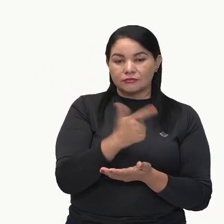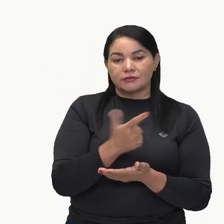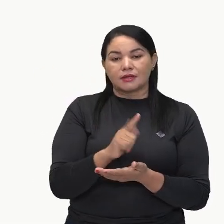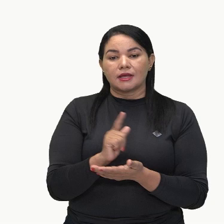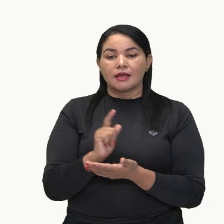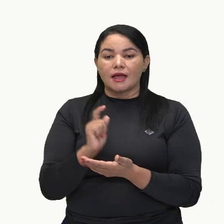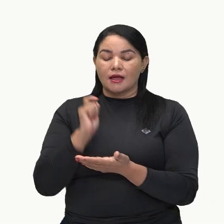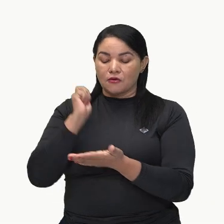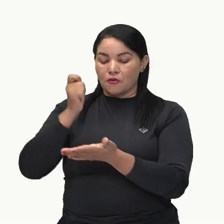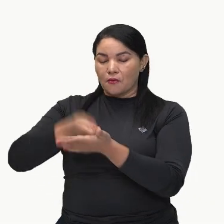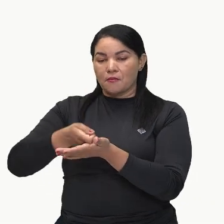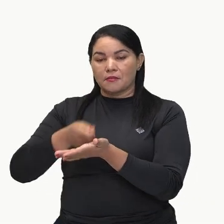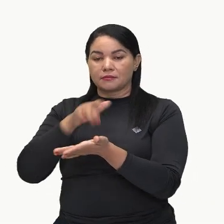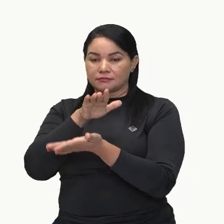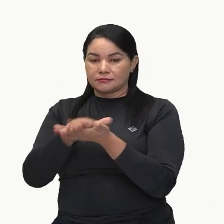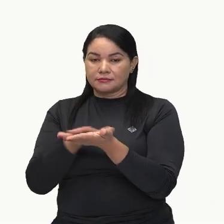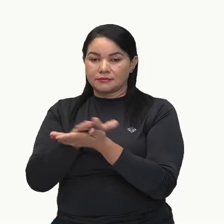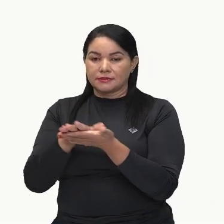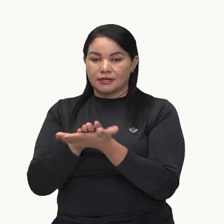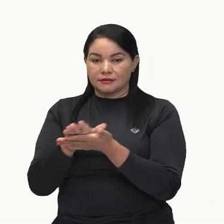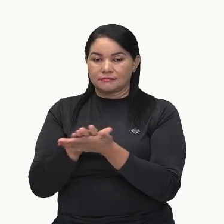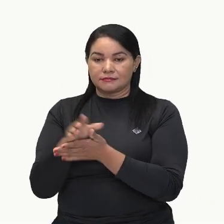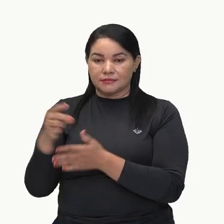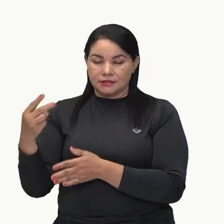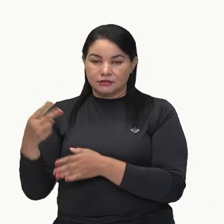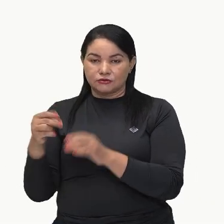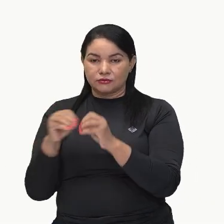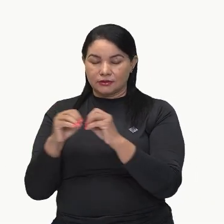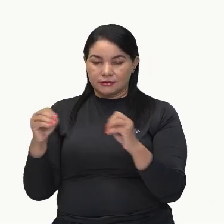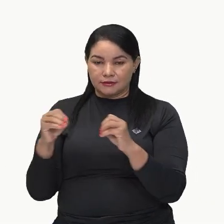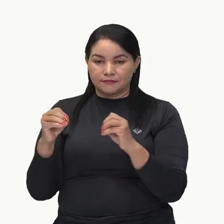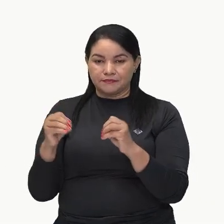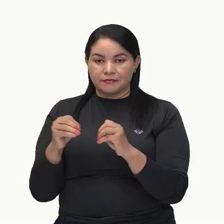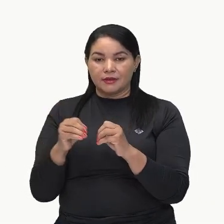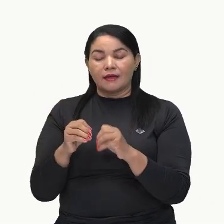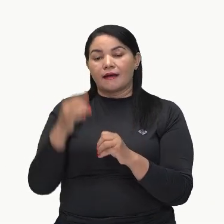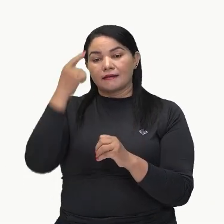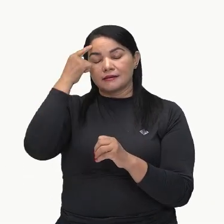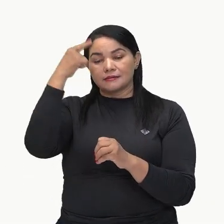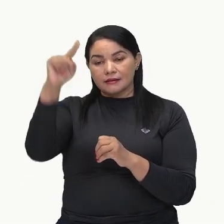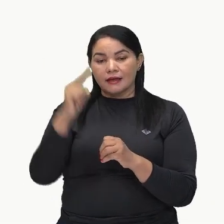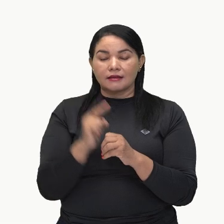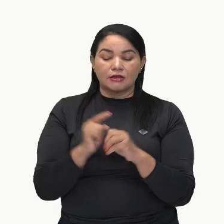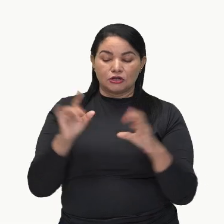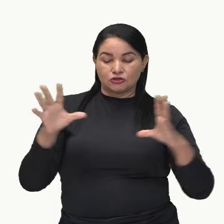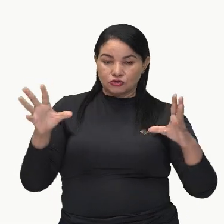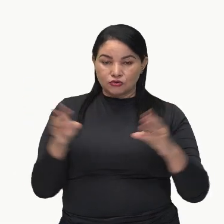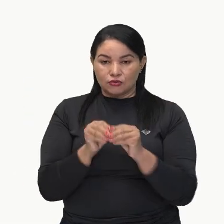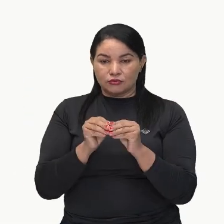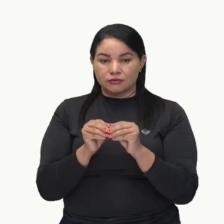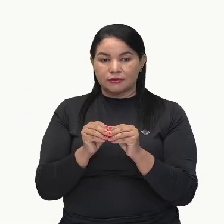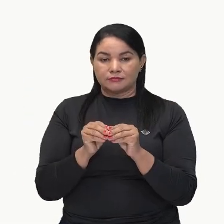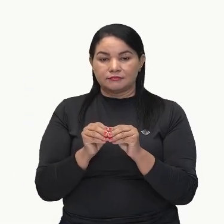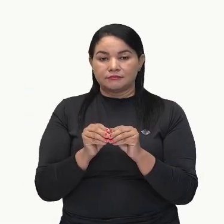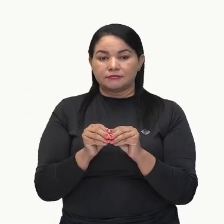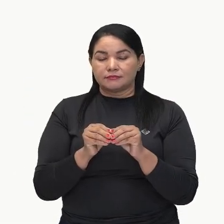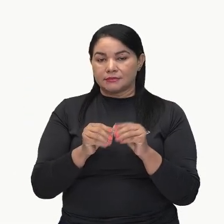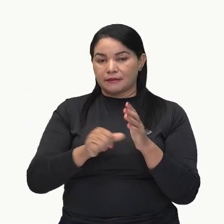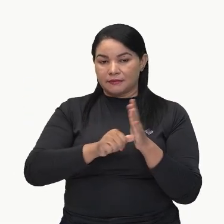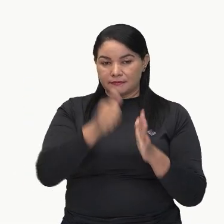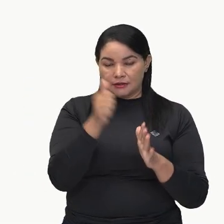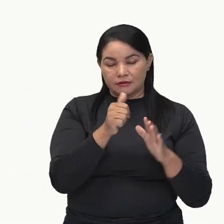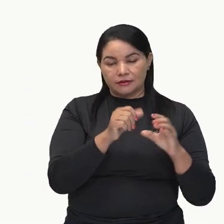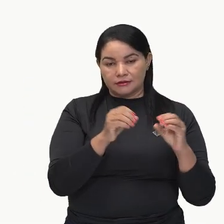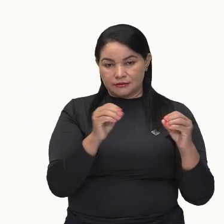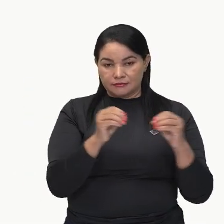segunda oração traz a mesma ideia de conclusão, né? Em que a segunda oração é uma conclusão da primeira.